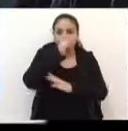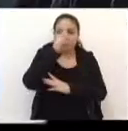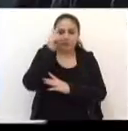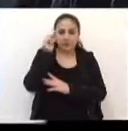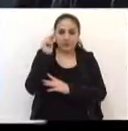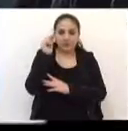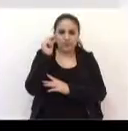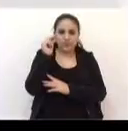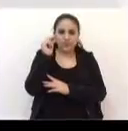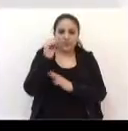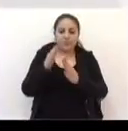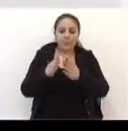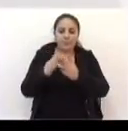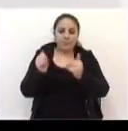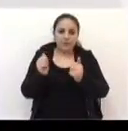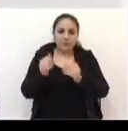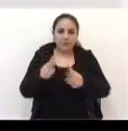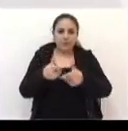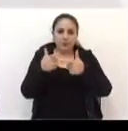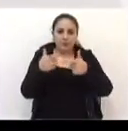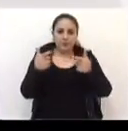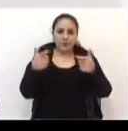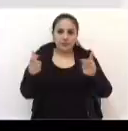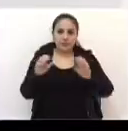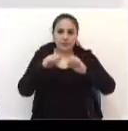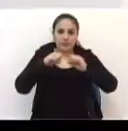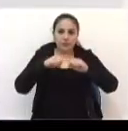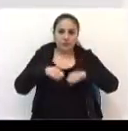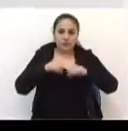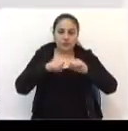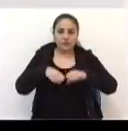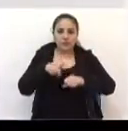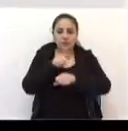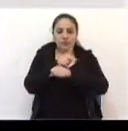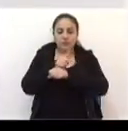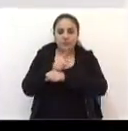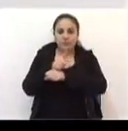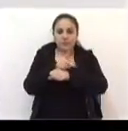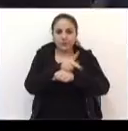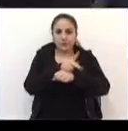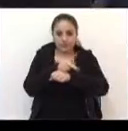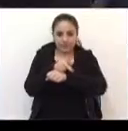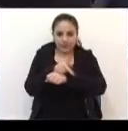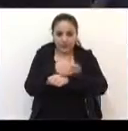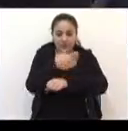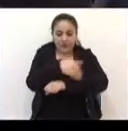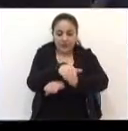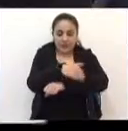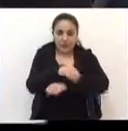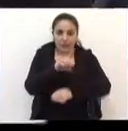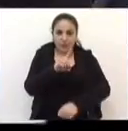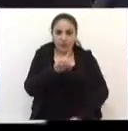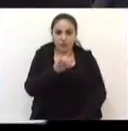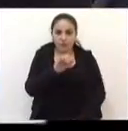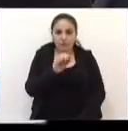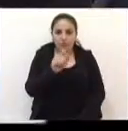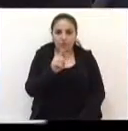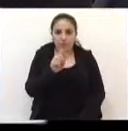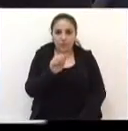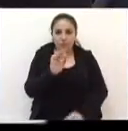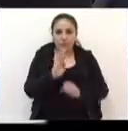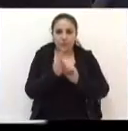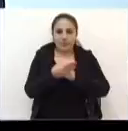Poder Executivo solicitando a ampliação do sistema de vídeo monitoramento na rua Diogo de Oliveira, no